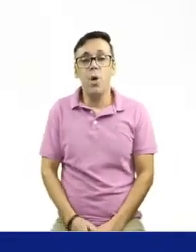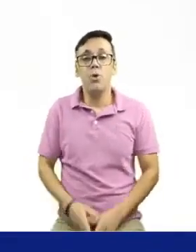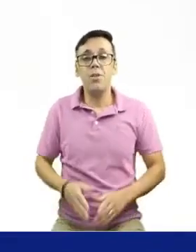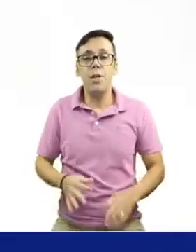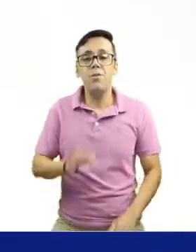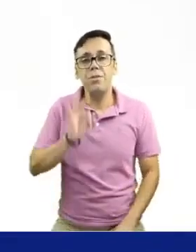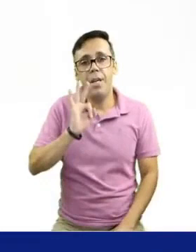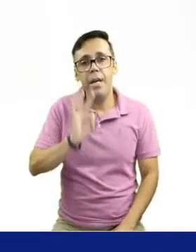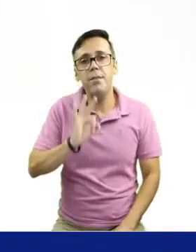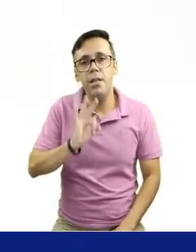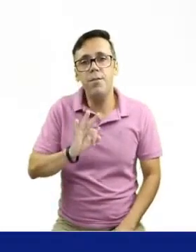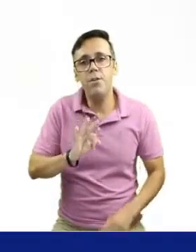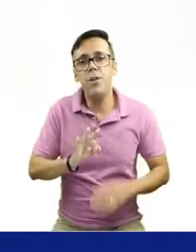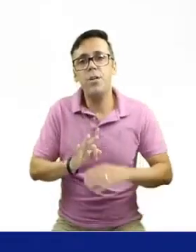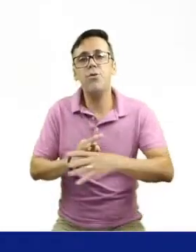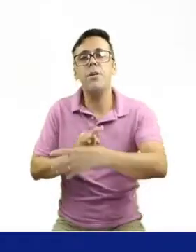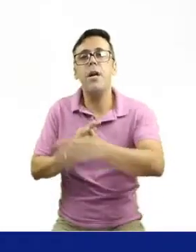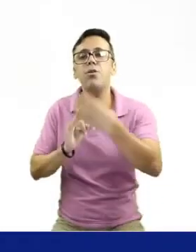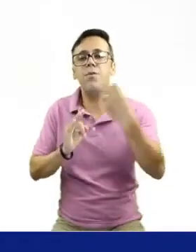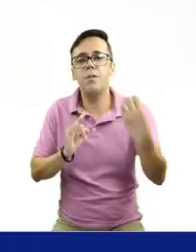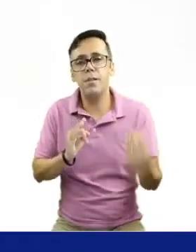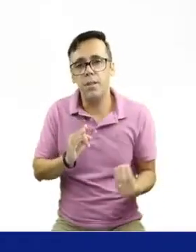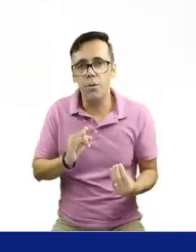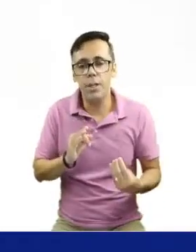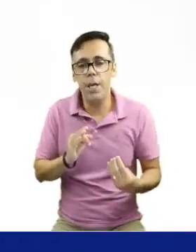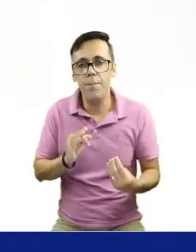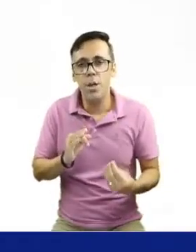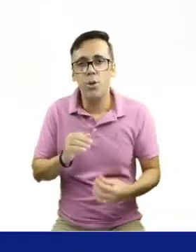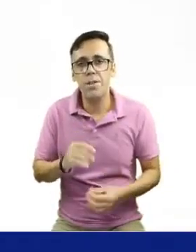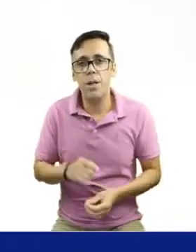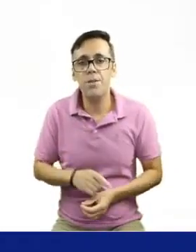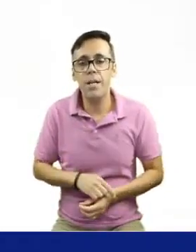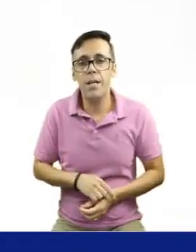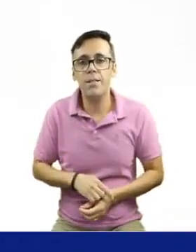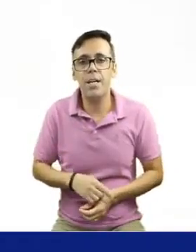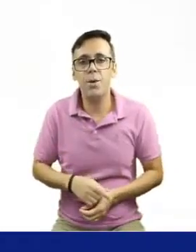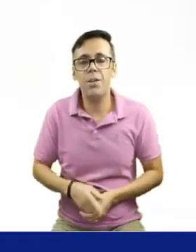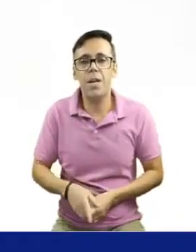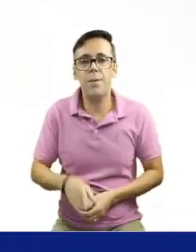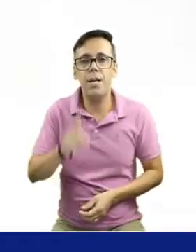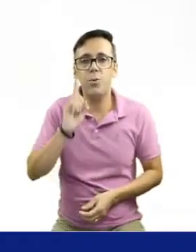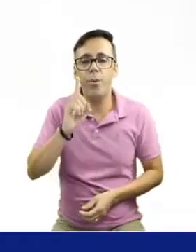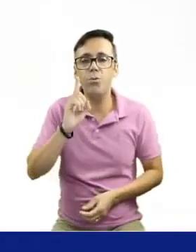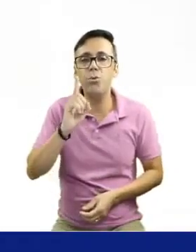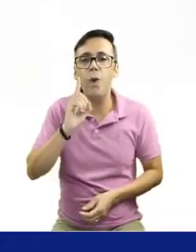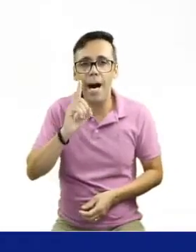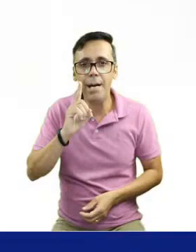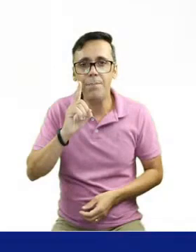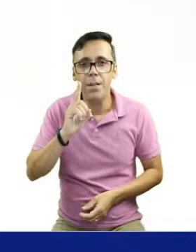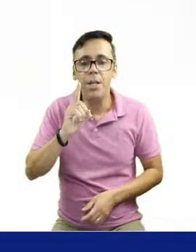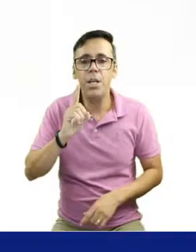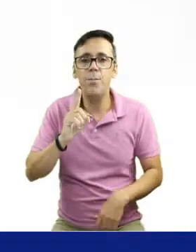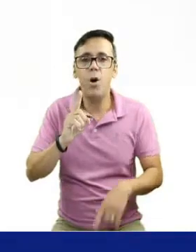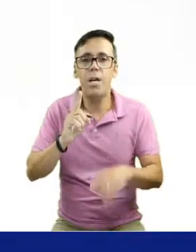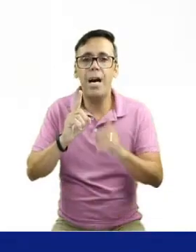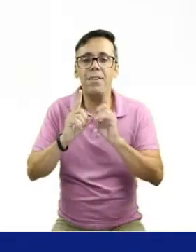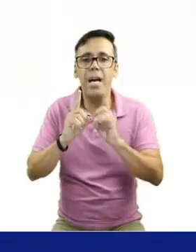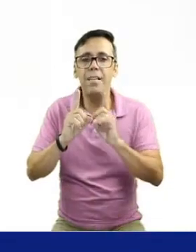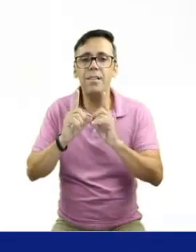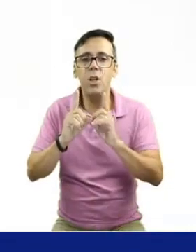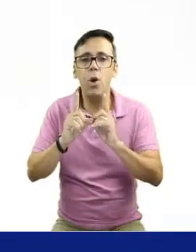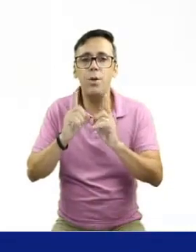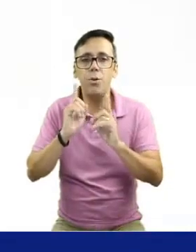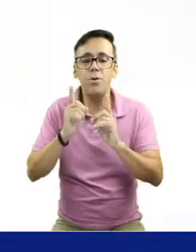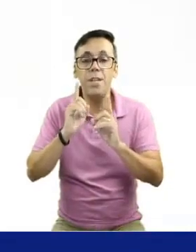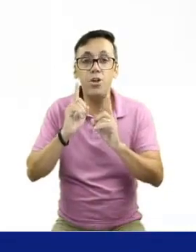isso nós temos três níveis de adicional de fixação ok nós temos aquele cidadão que tá o ponto a e que